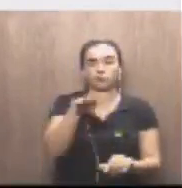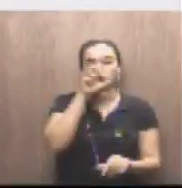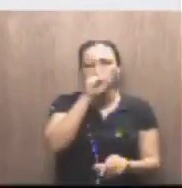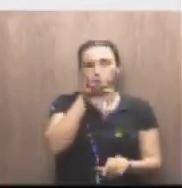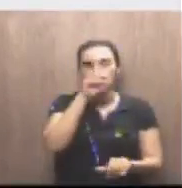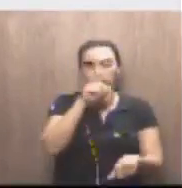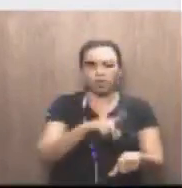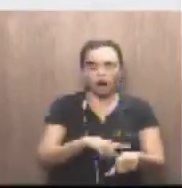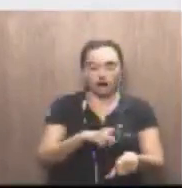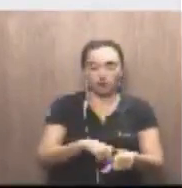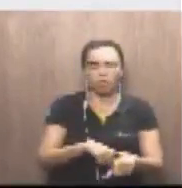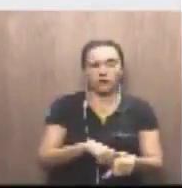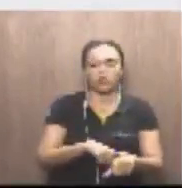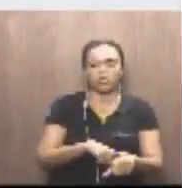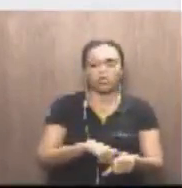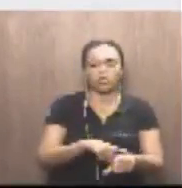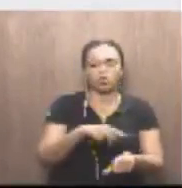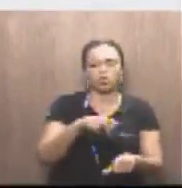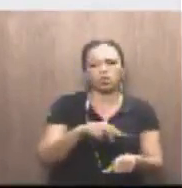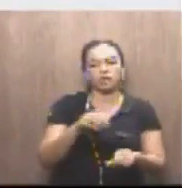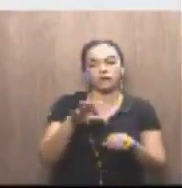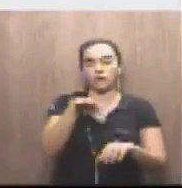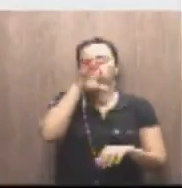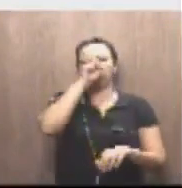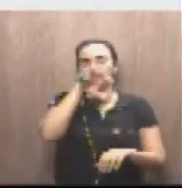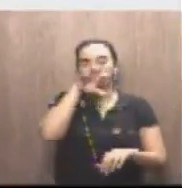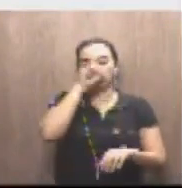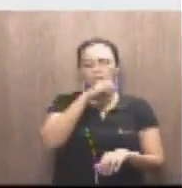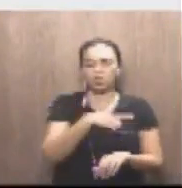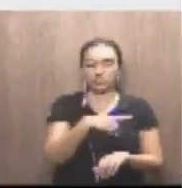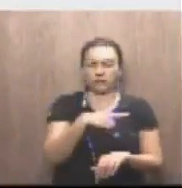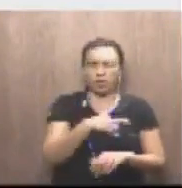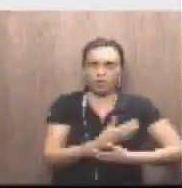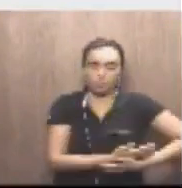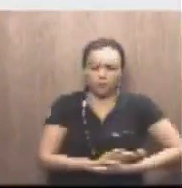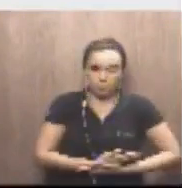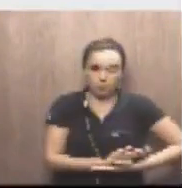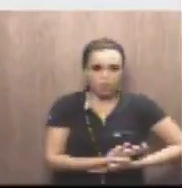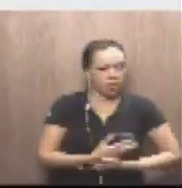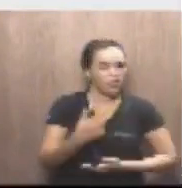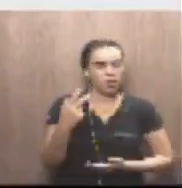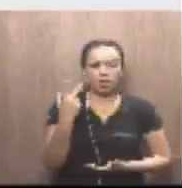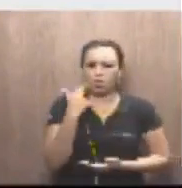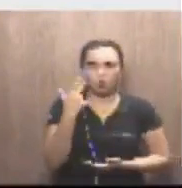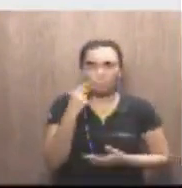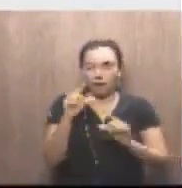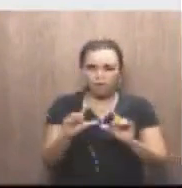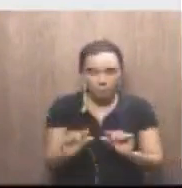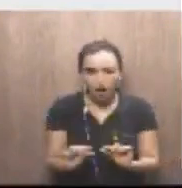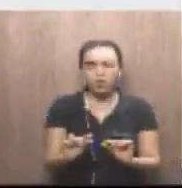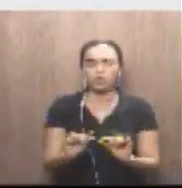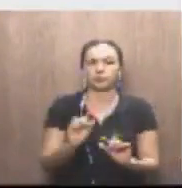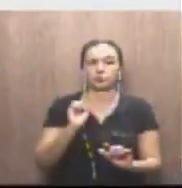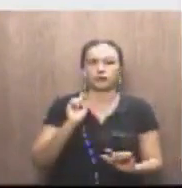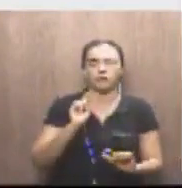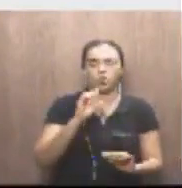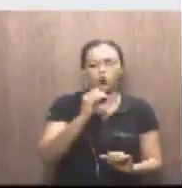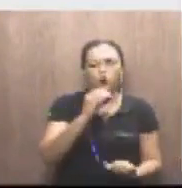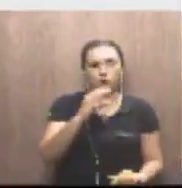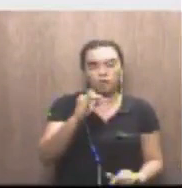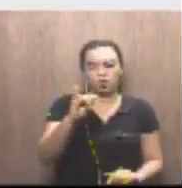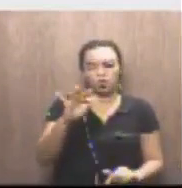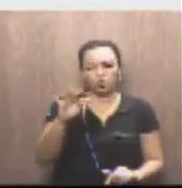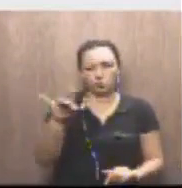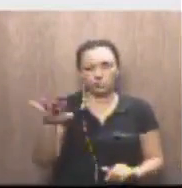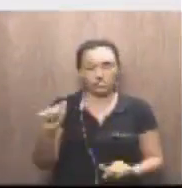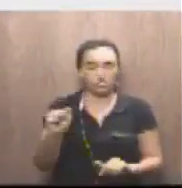em um momento em que os níveis de oxigênio disponíveis para o feto são naturalmente baixos. A ocitocina sintética,